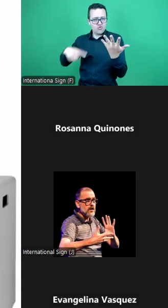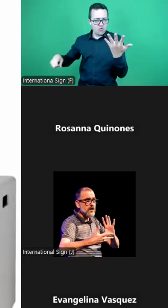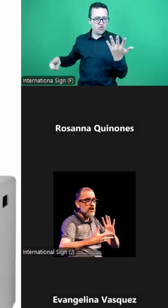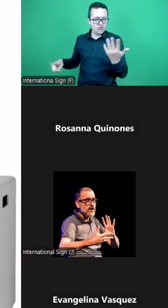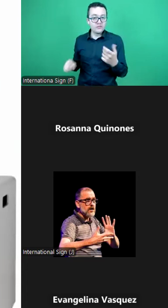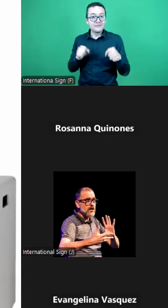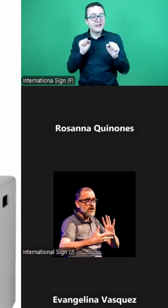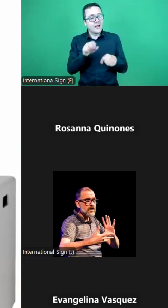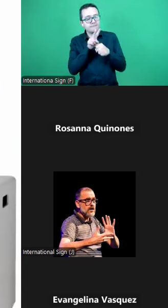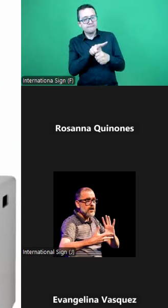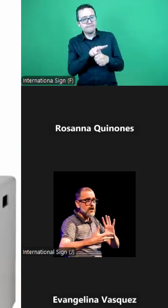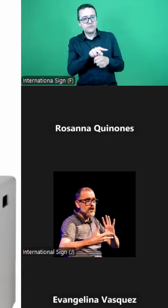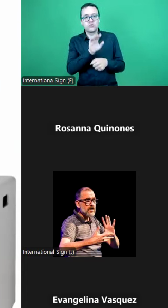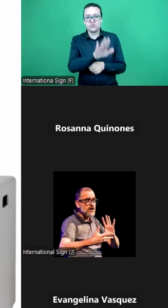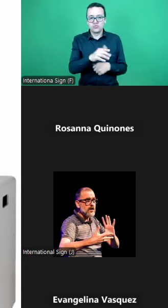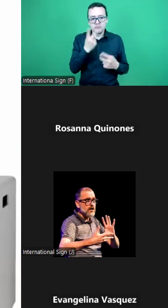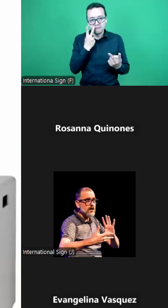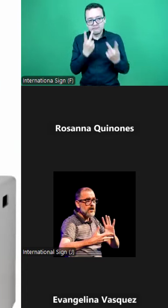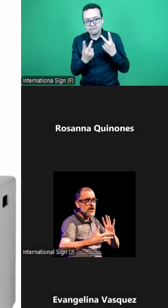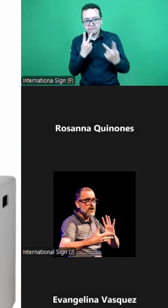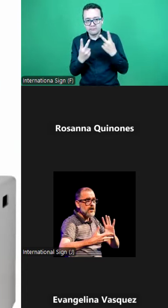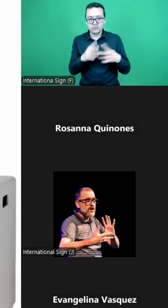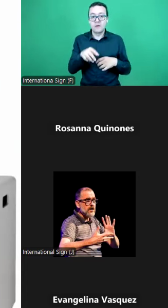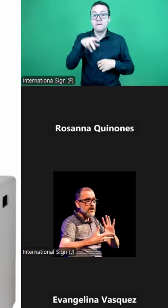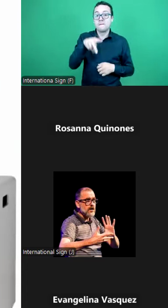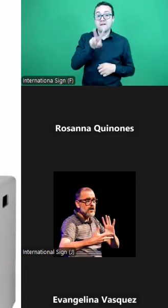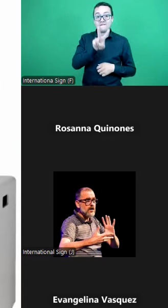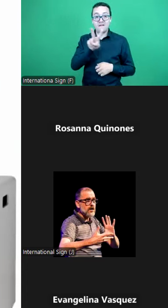oportuno e eficiente de várias patologias.